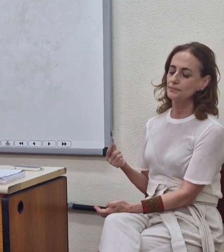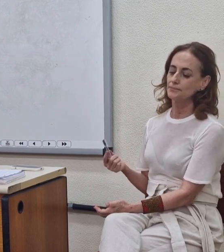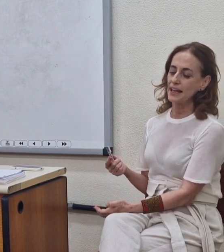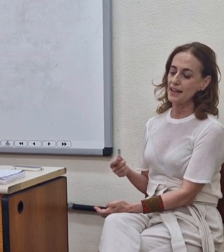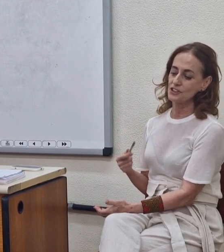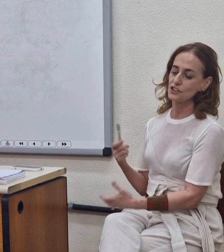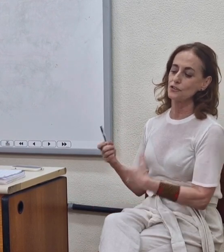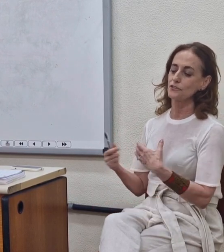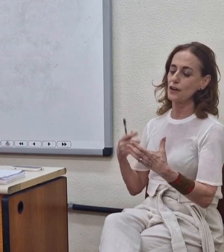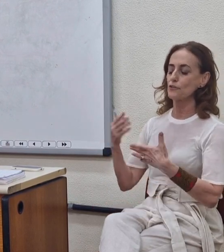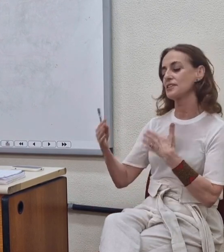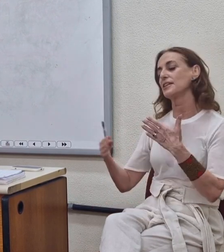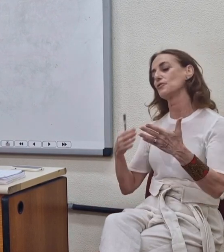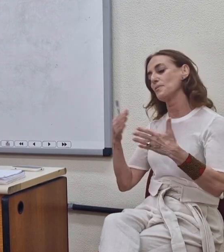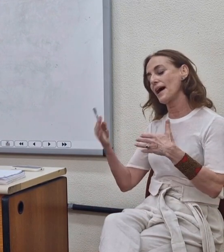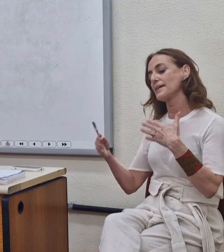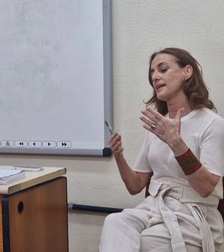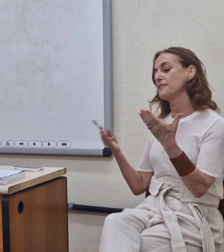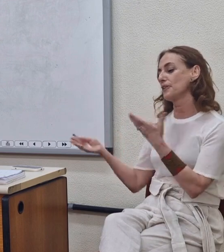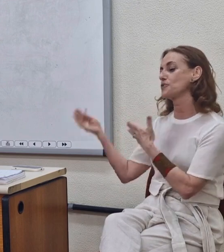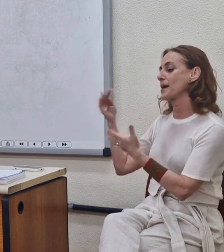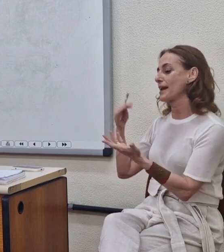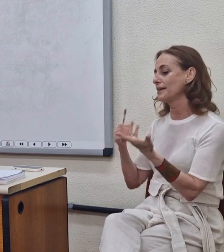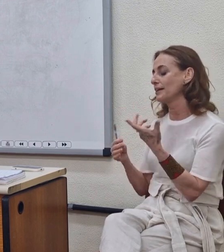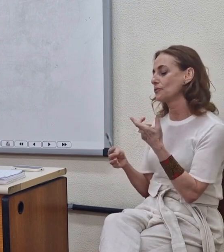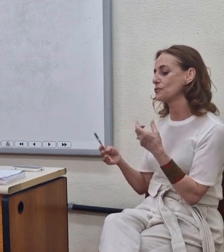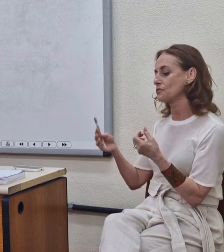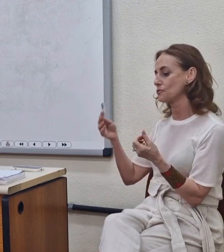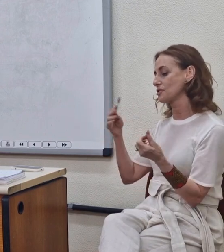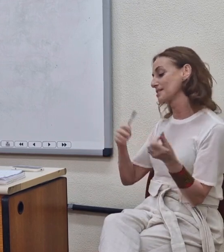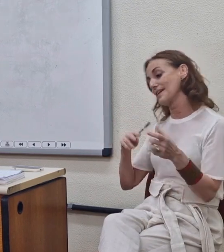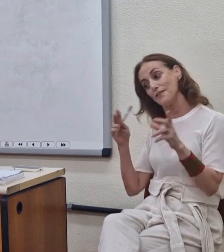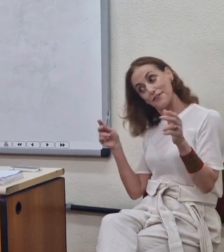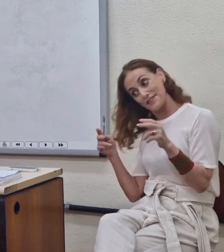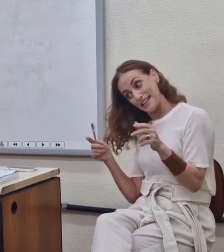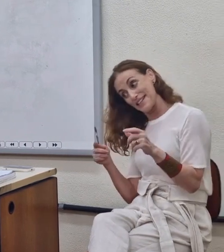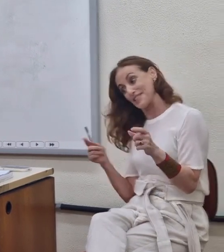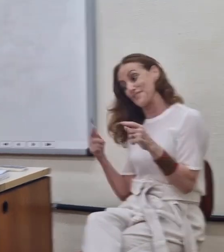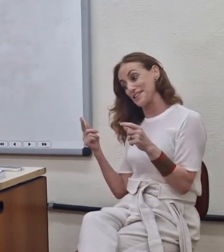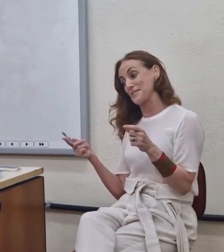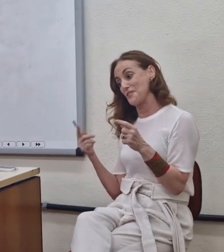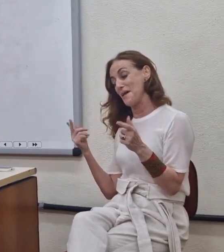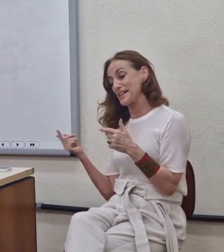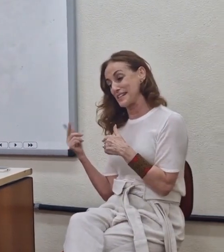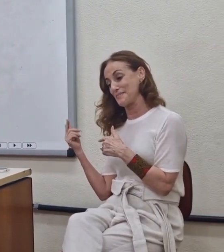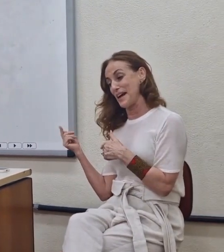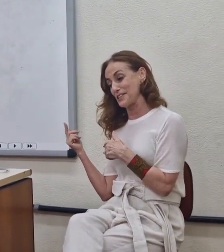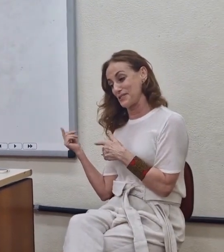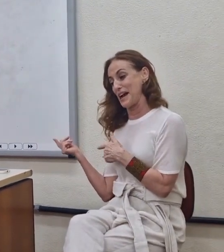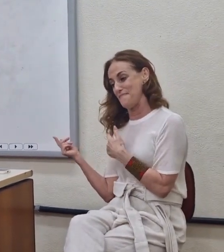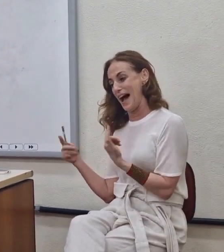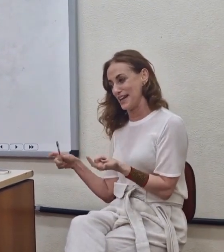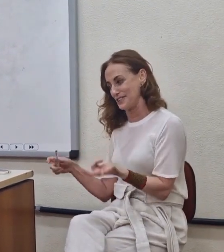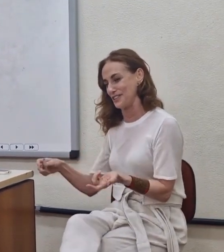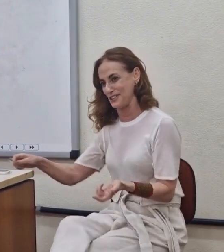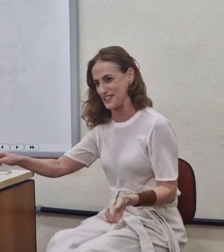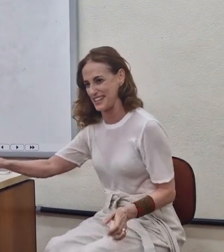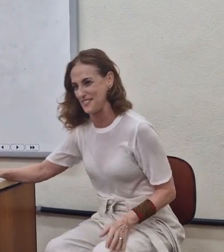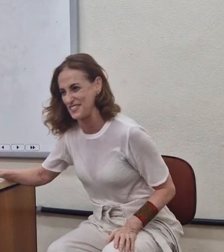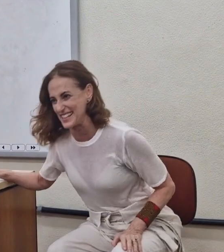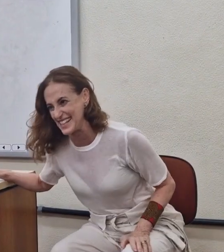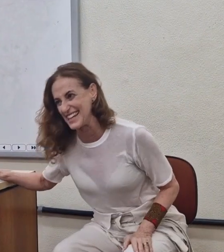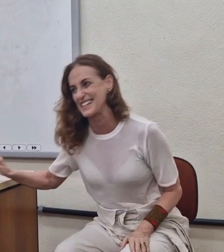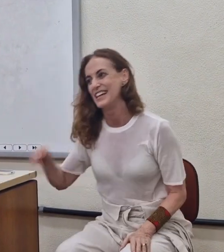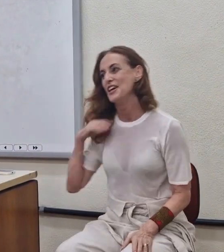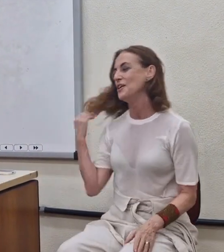Então, a gente quando vai conseguindo mais, aí vem os bailarinos, os que não deficientes às vezes, então mais trabalho do que